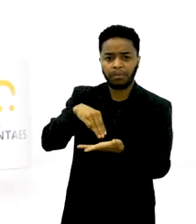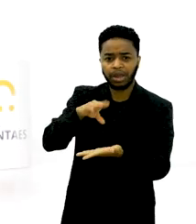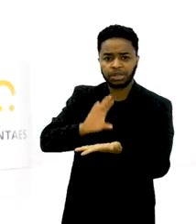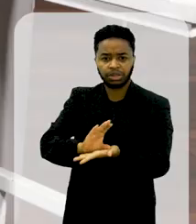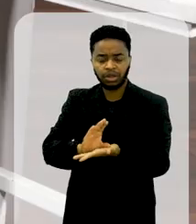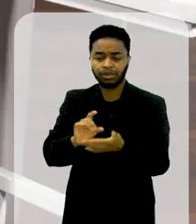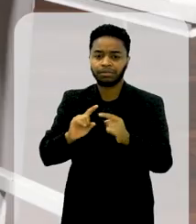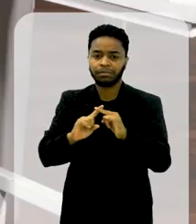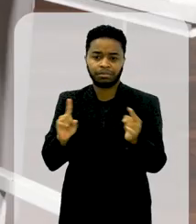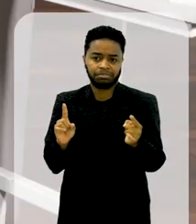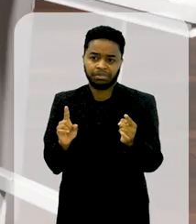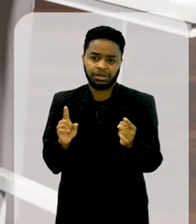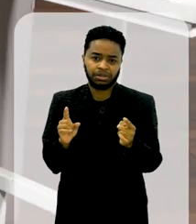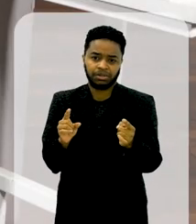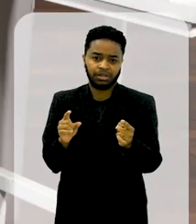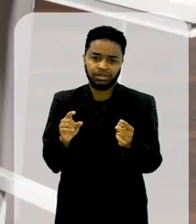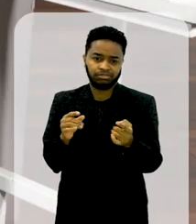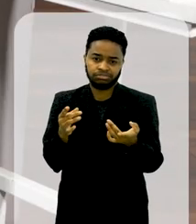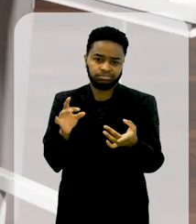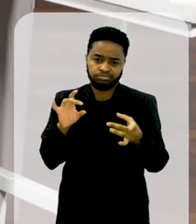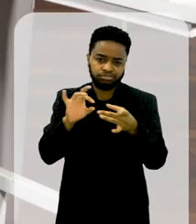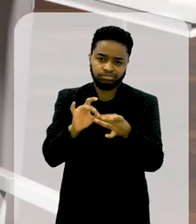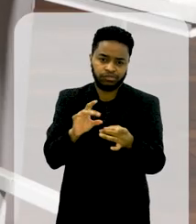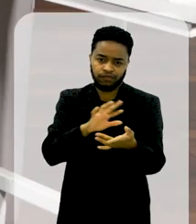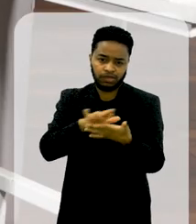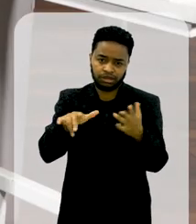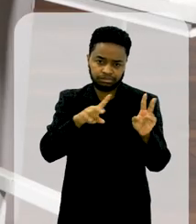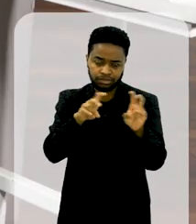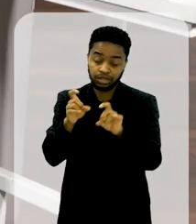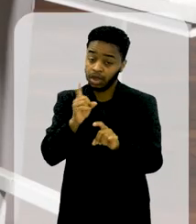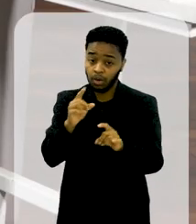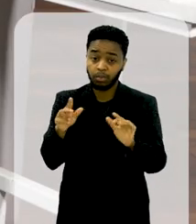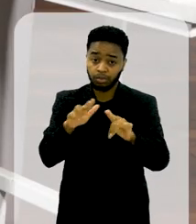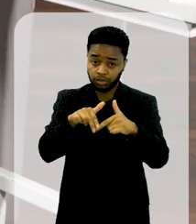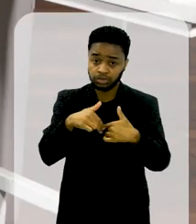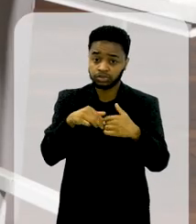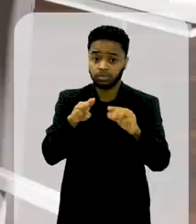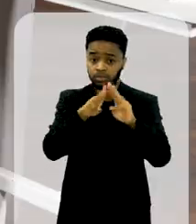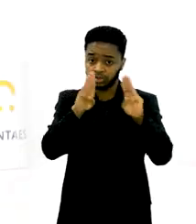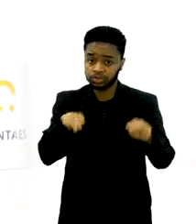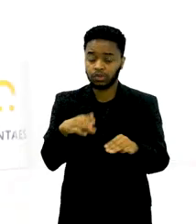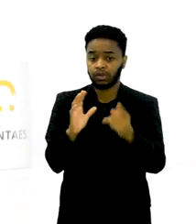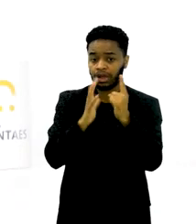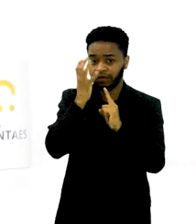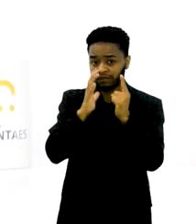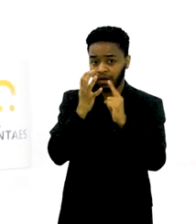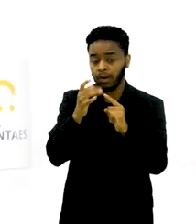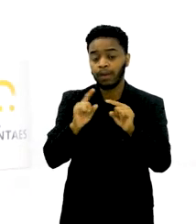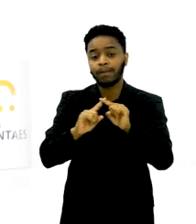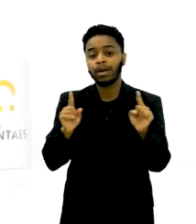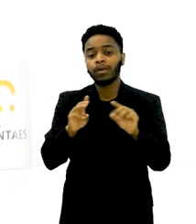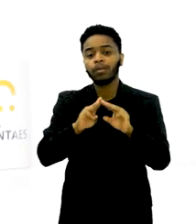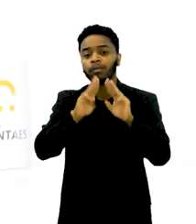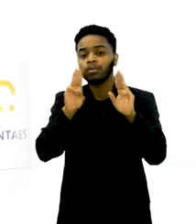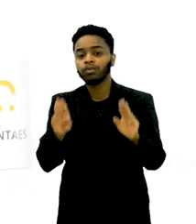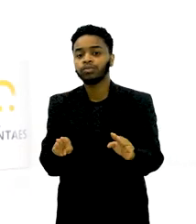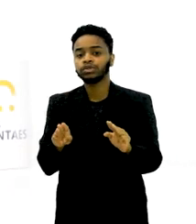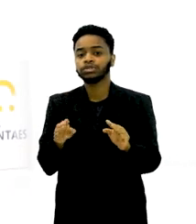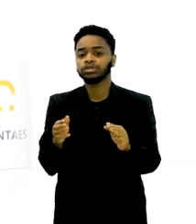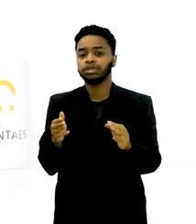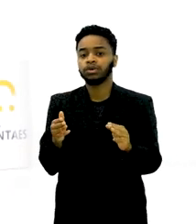carnaval qua o biquíni da mulata quera biquíni da mulata né é um m de Museu do carnaval E aí Esse museu